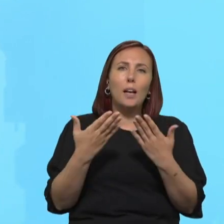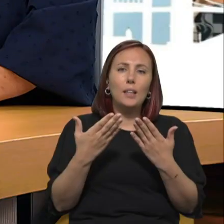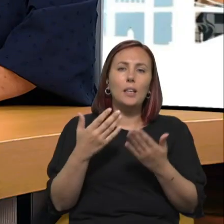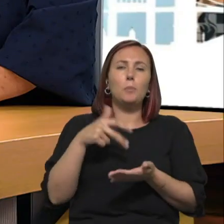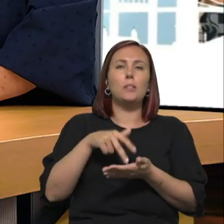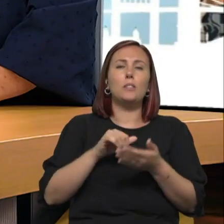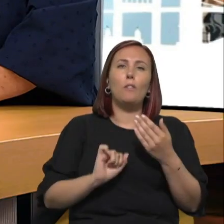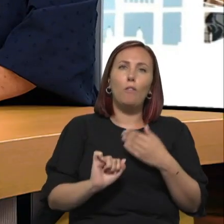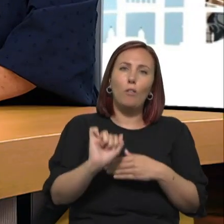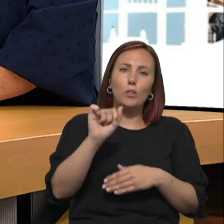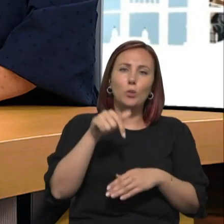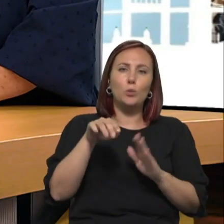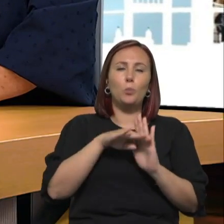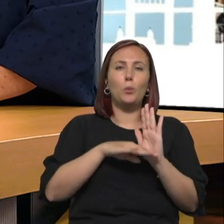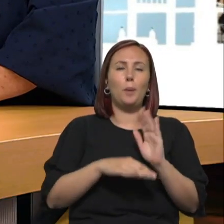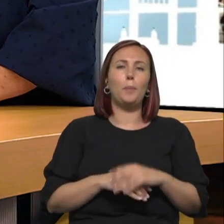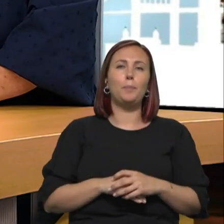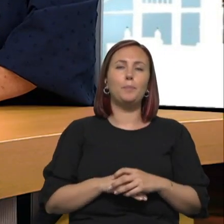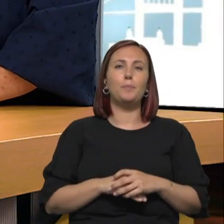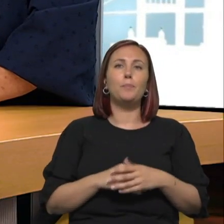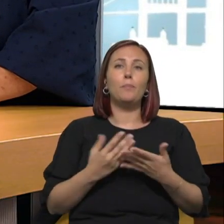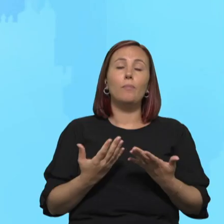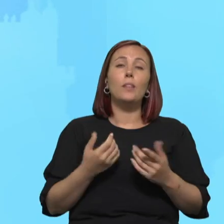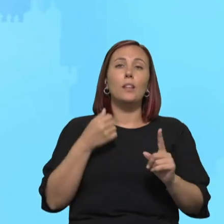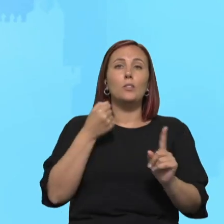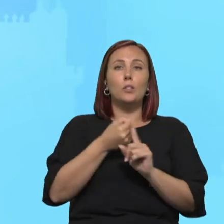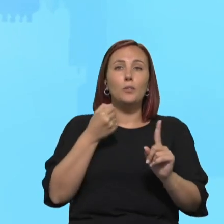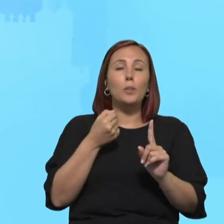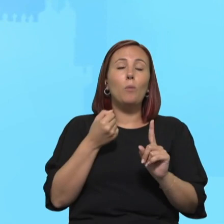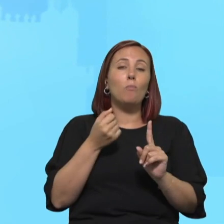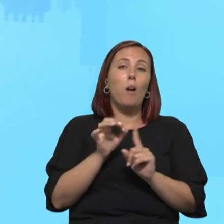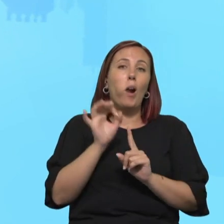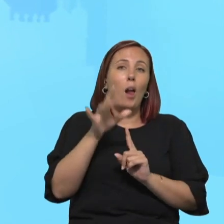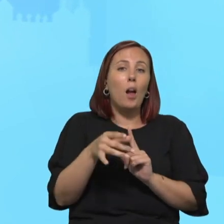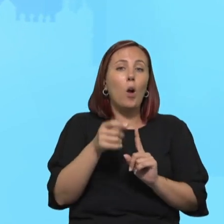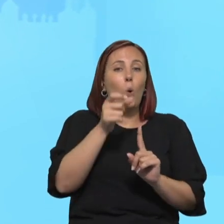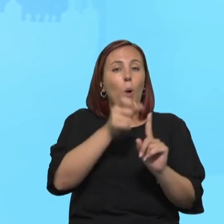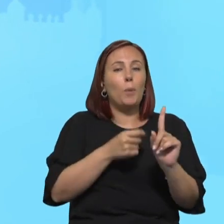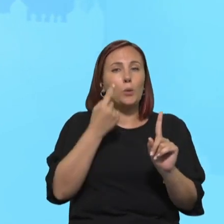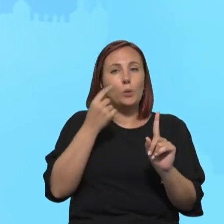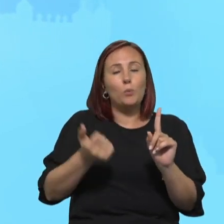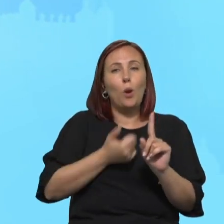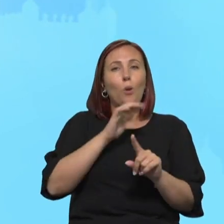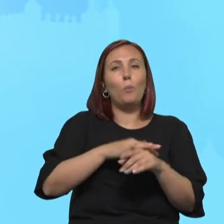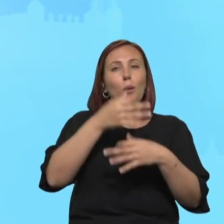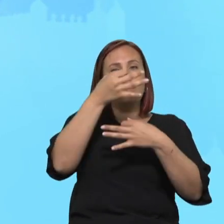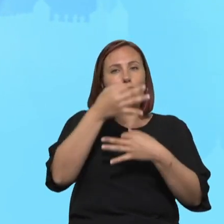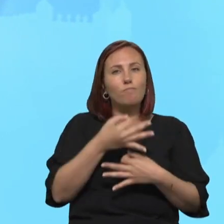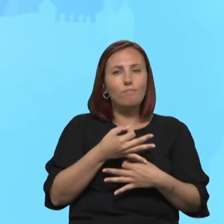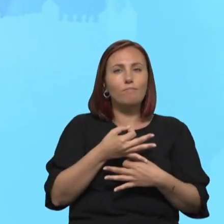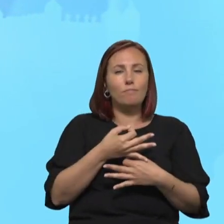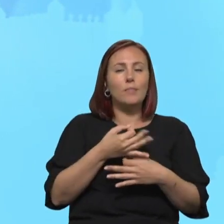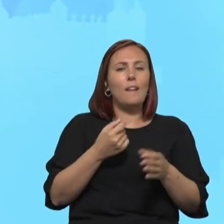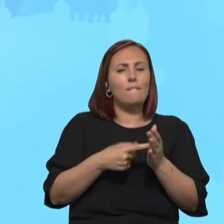presença hoje aqui no programa Eclésia. Com o desafio de conhecer melhor este homem, cuja atitude é sempre necessária